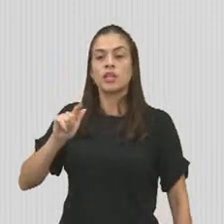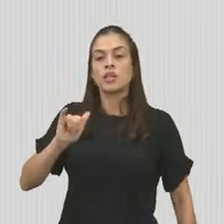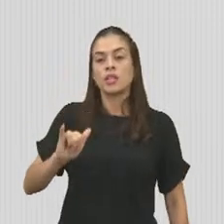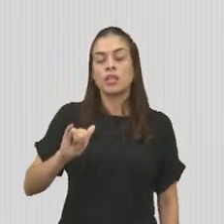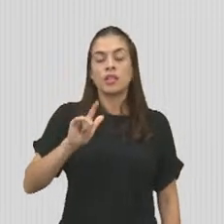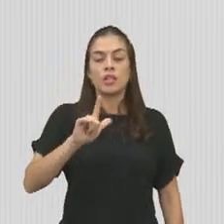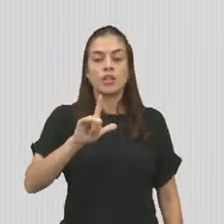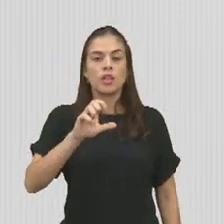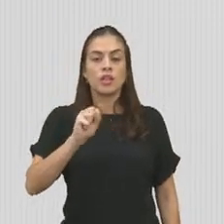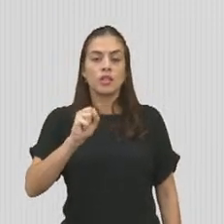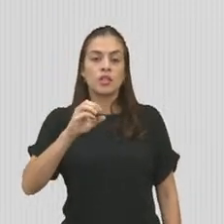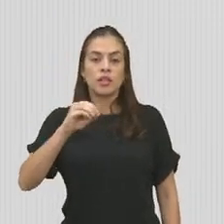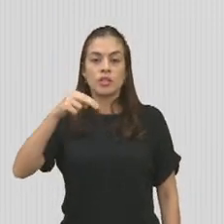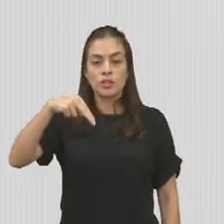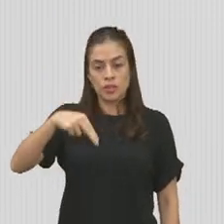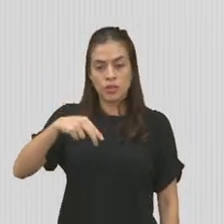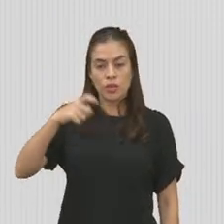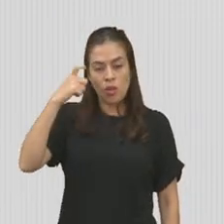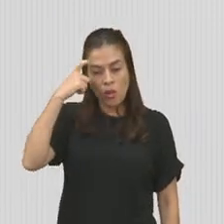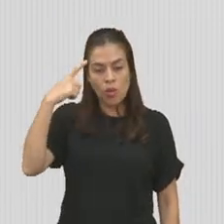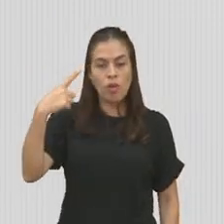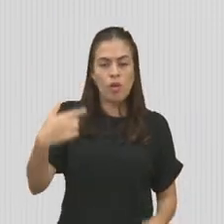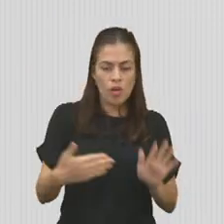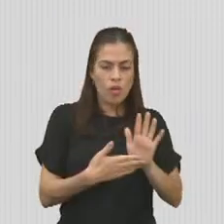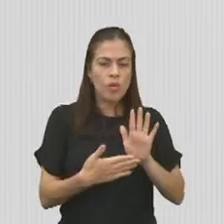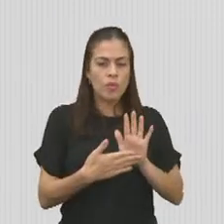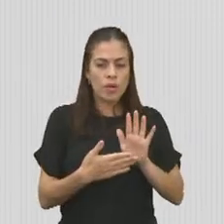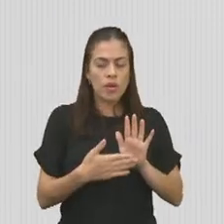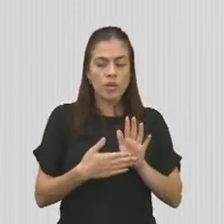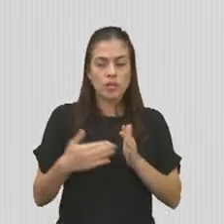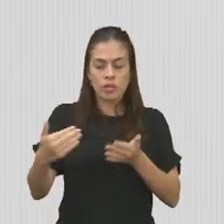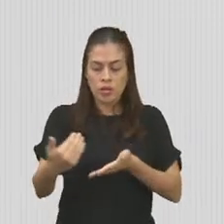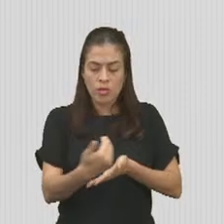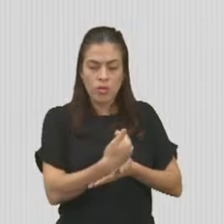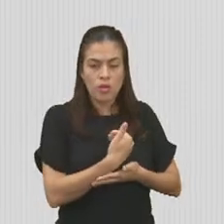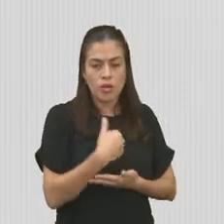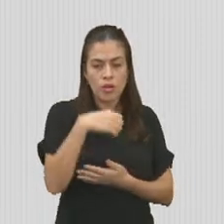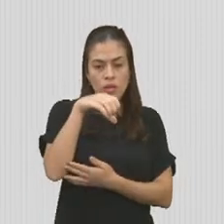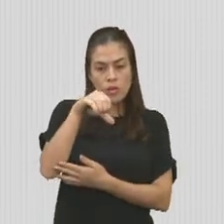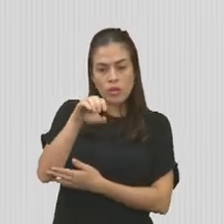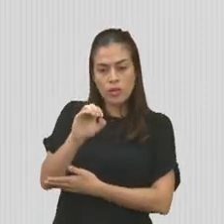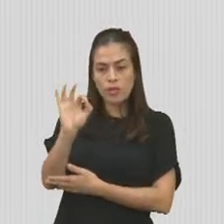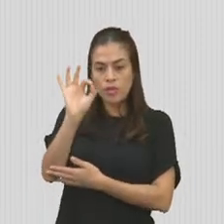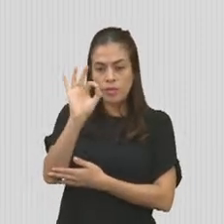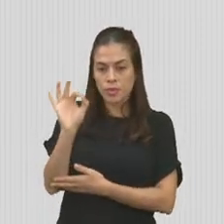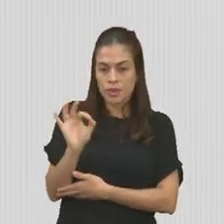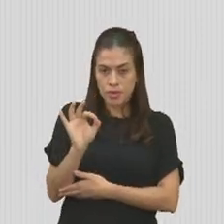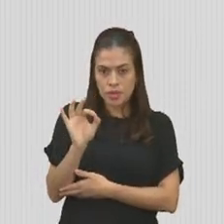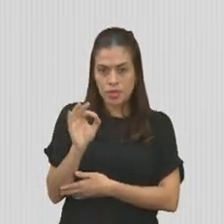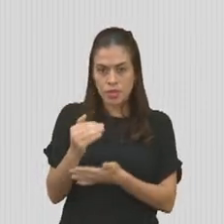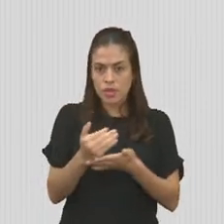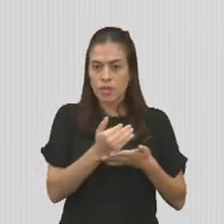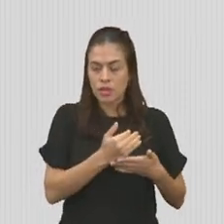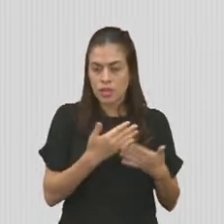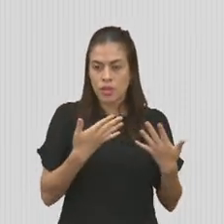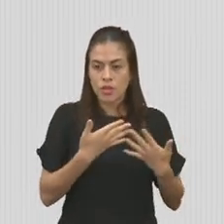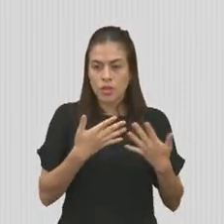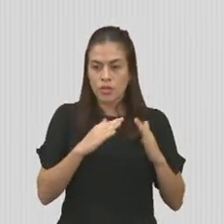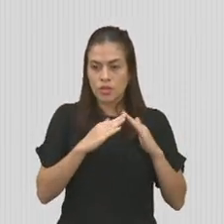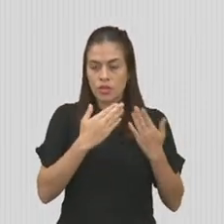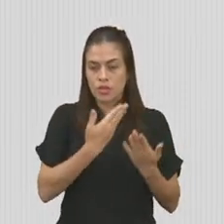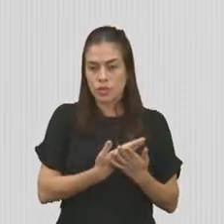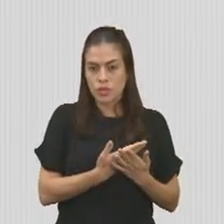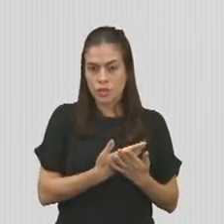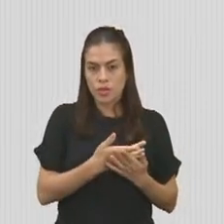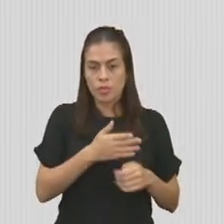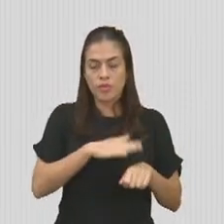sobre a proposta do prefeito, a ideia do prefeito de tomar 90% da ETEC, 90% da área que hoje constitui a fazenda da ETEC,